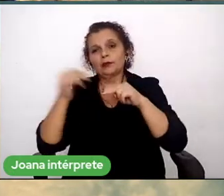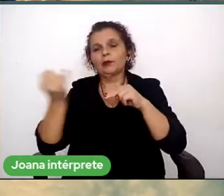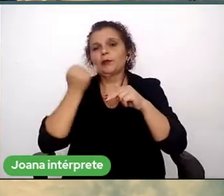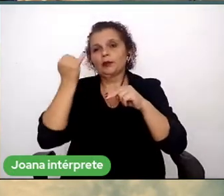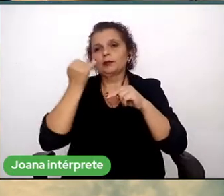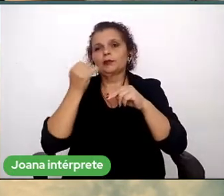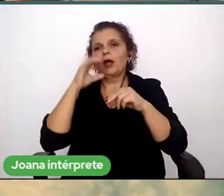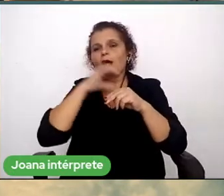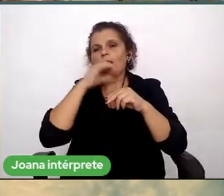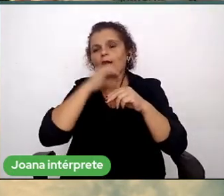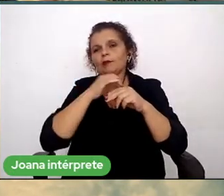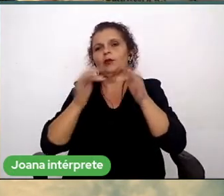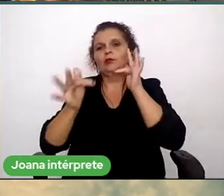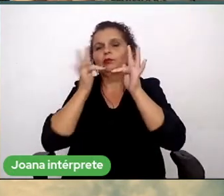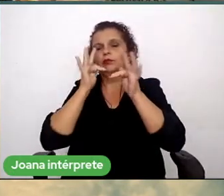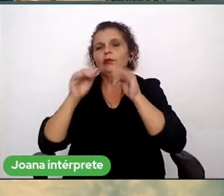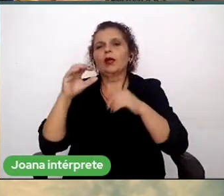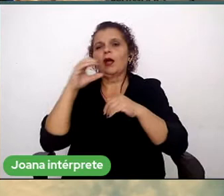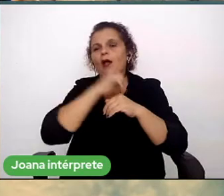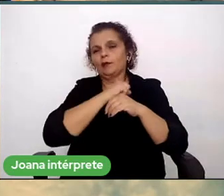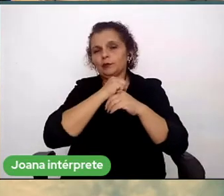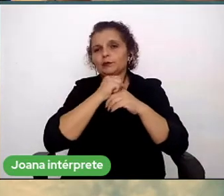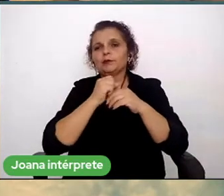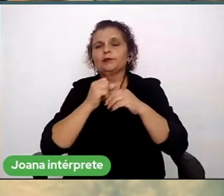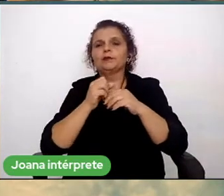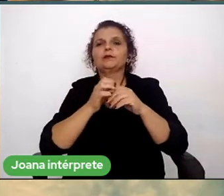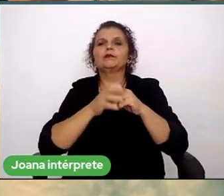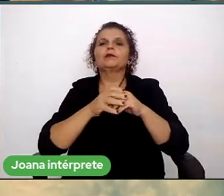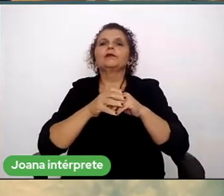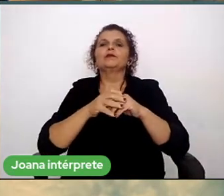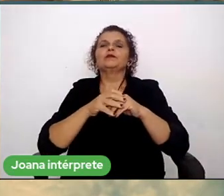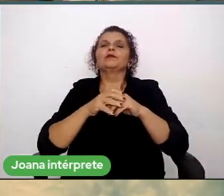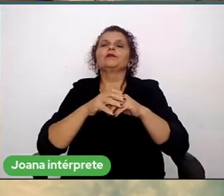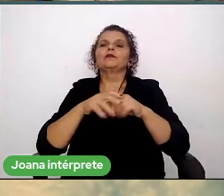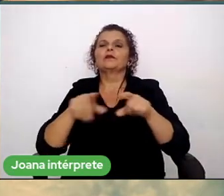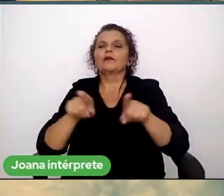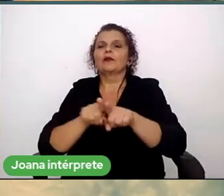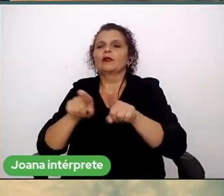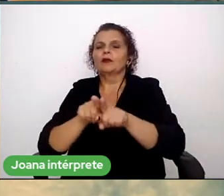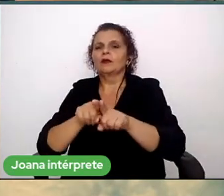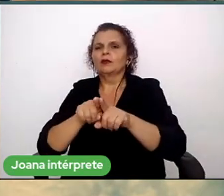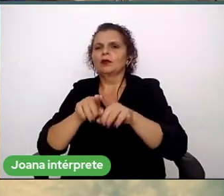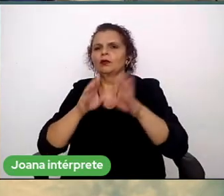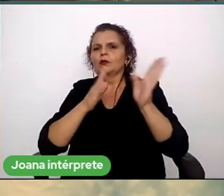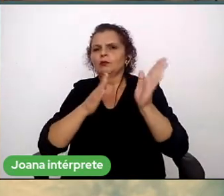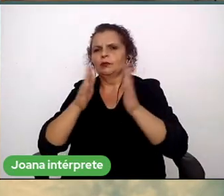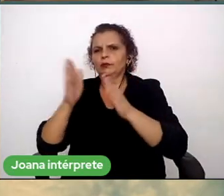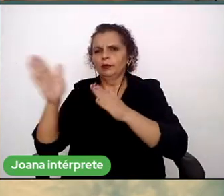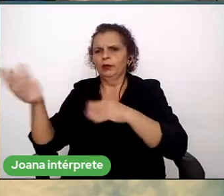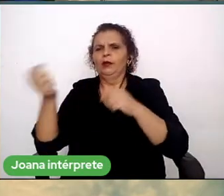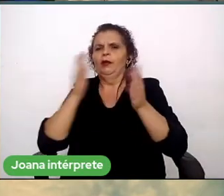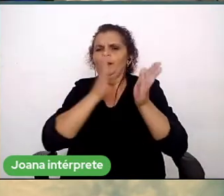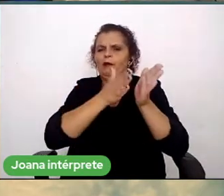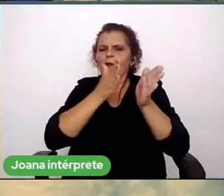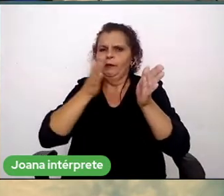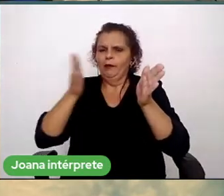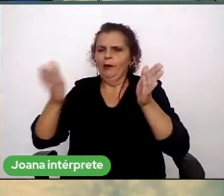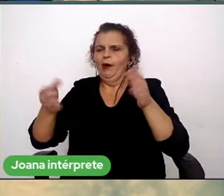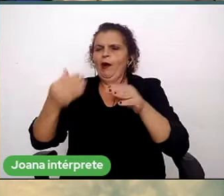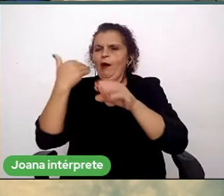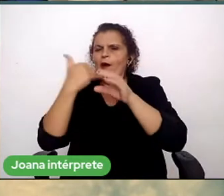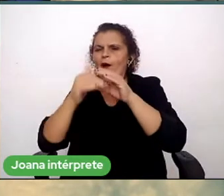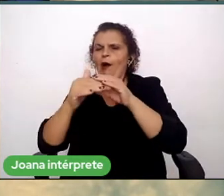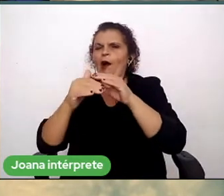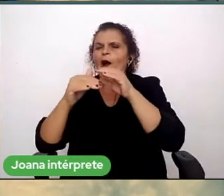rápidas atenção Sportline automatizado também então a gente entende que todo esse processo a creatina que eu ficou mandei meu convite